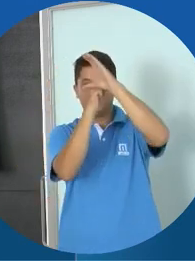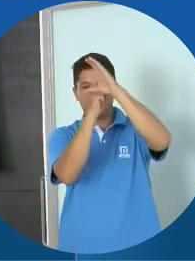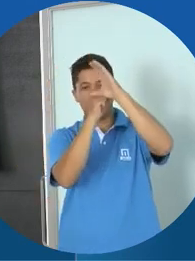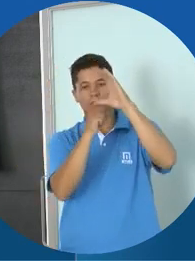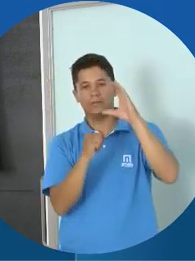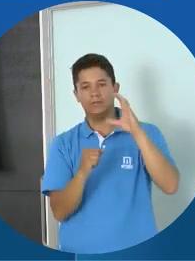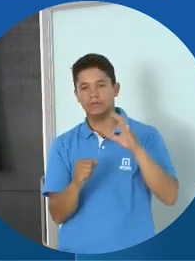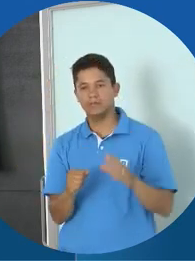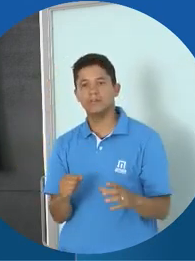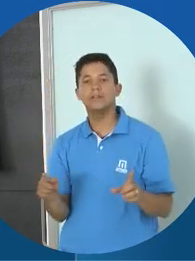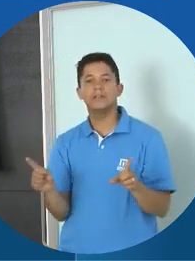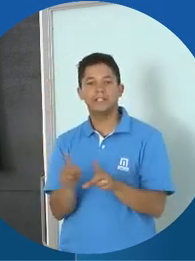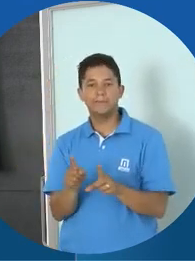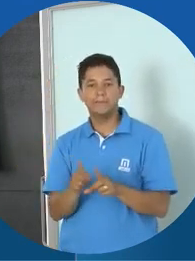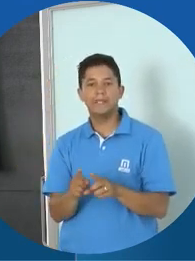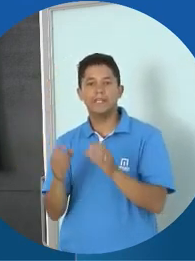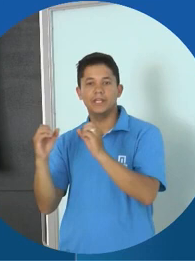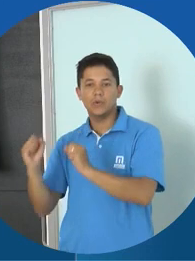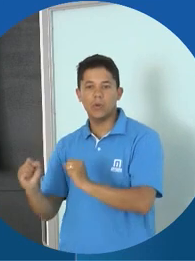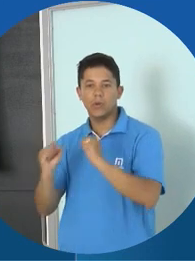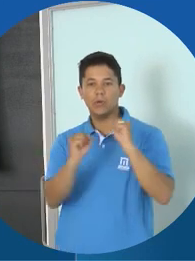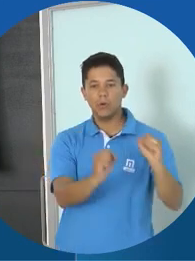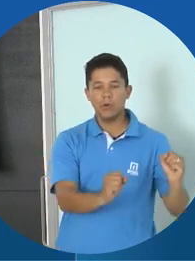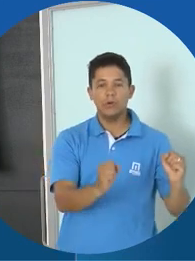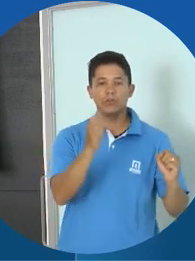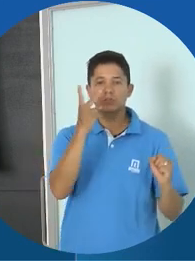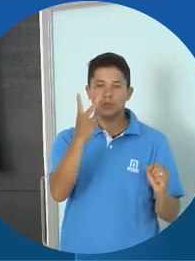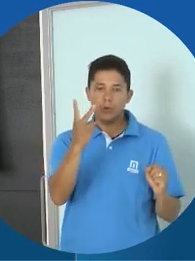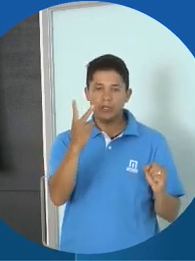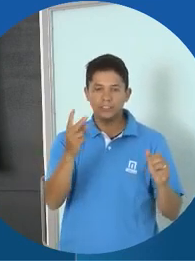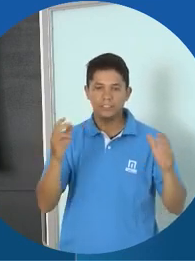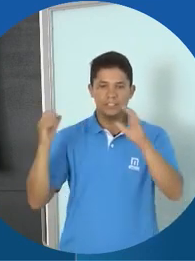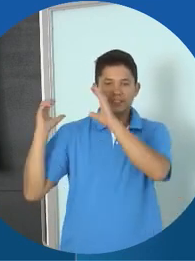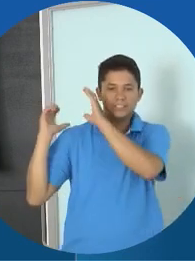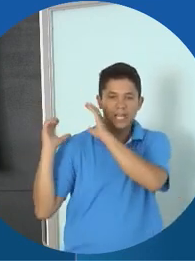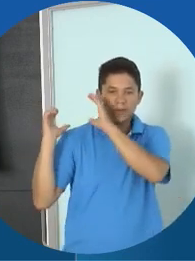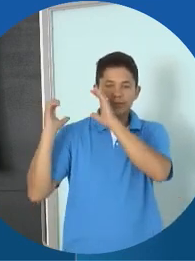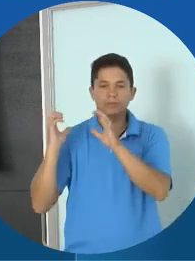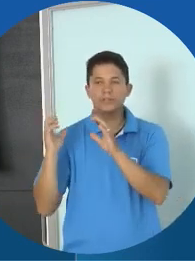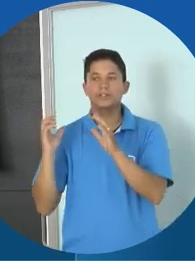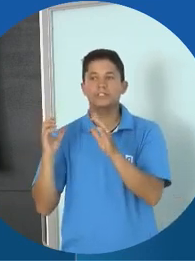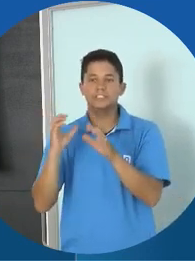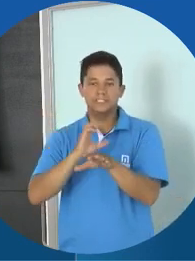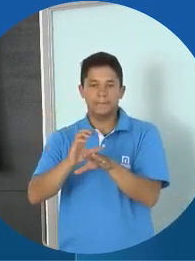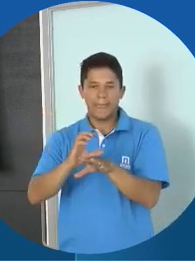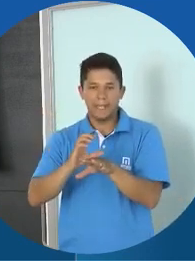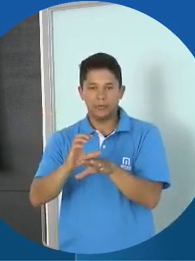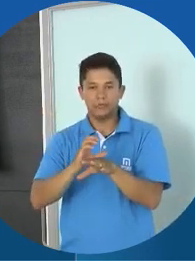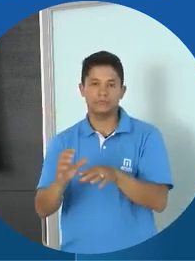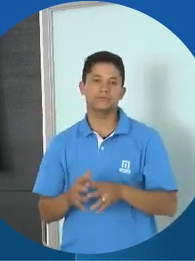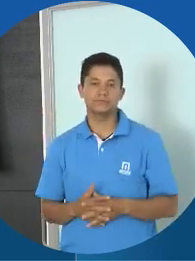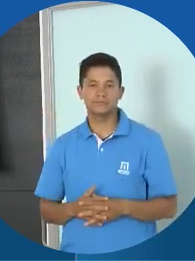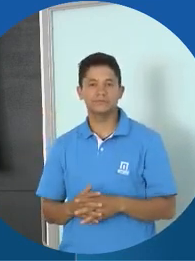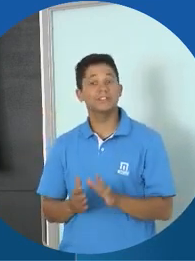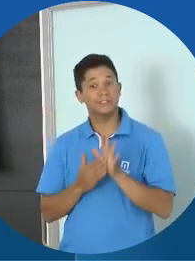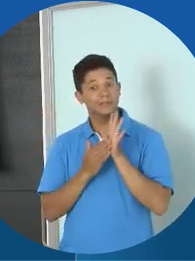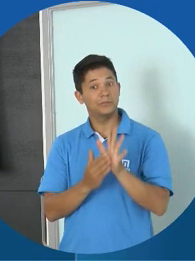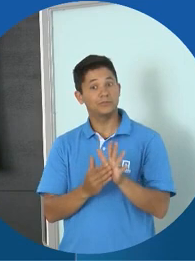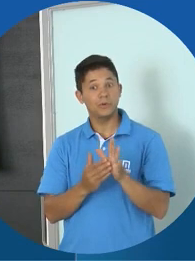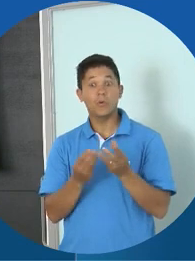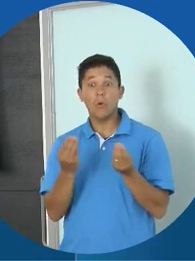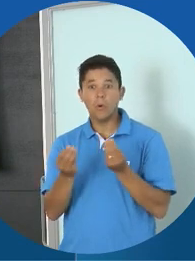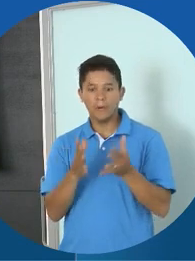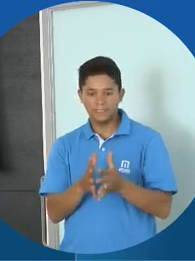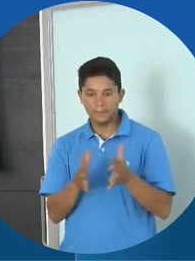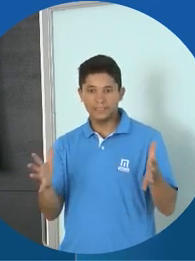colocou 2 sacos de cimento em cima. Então, isso conseguiu vencer, mostrando esse caráter de